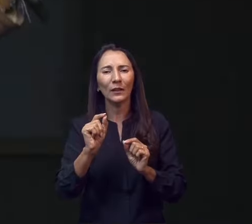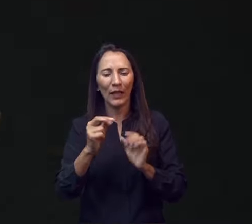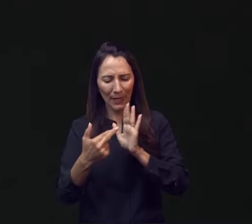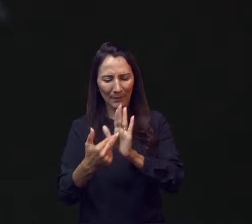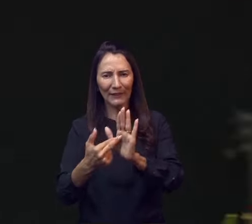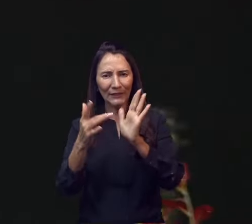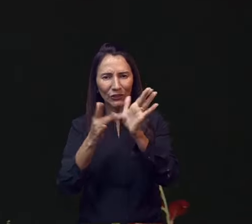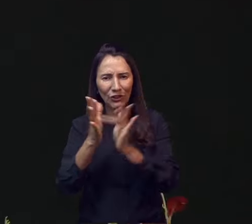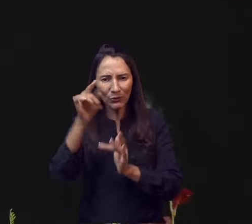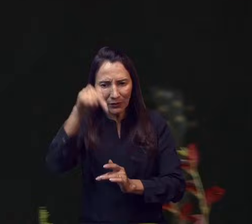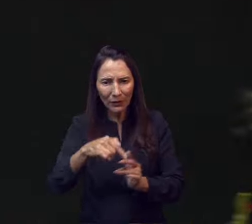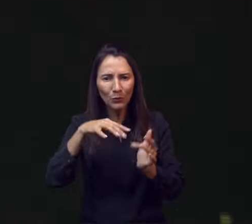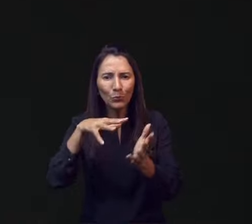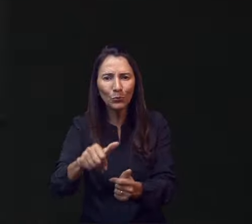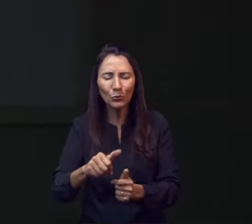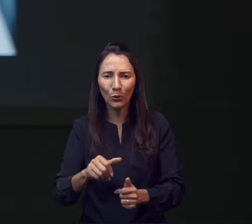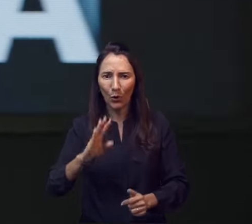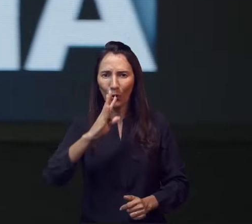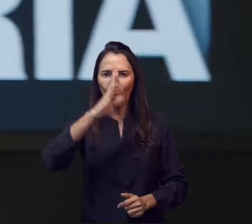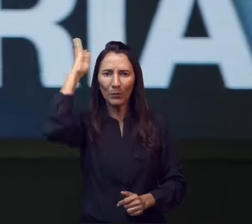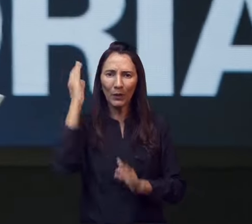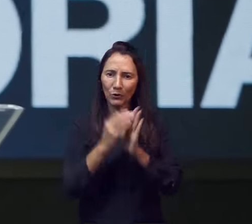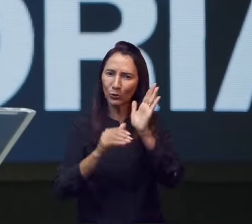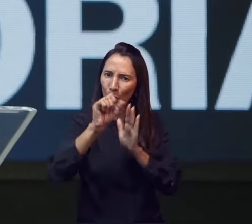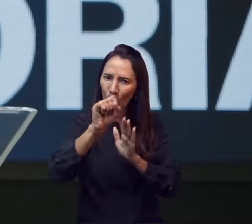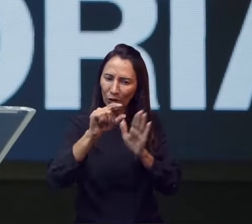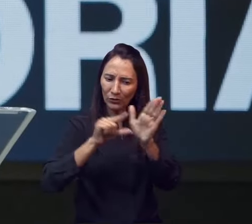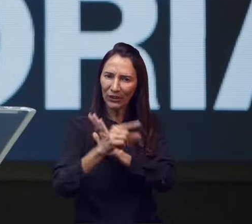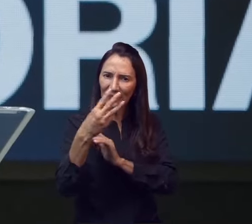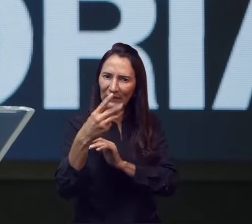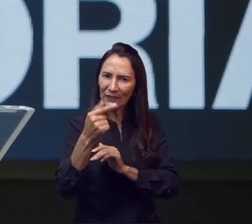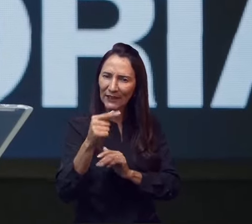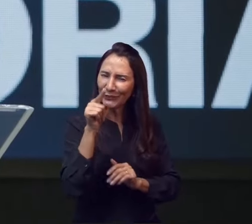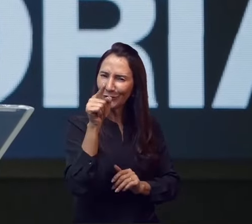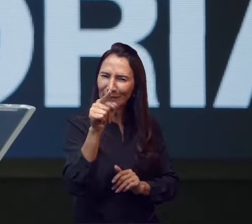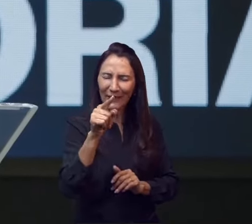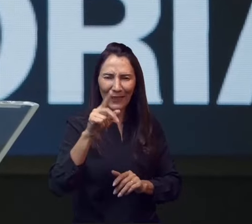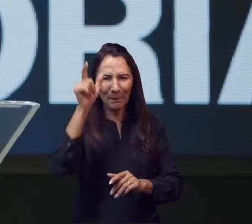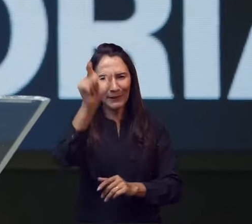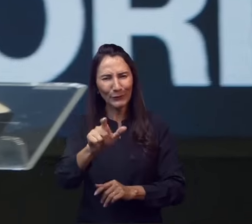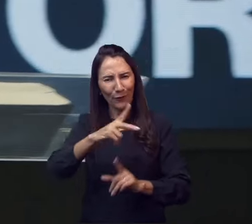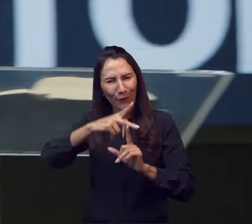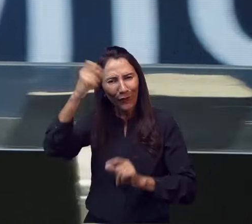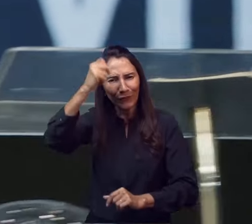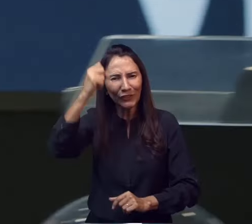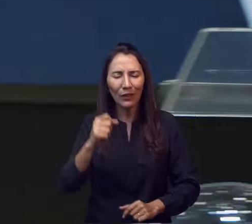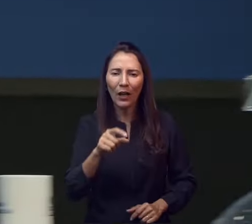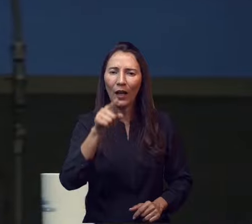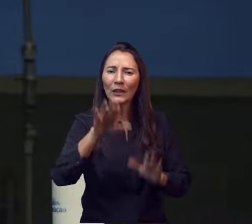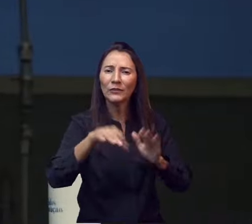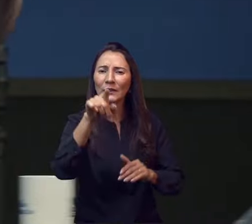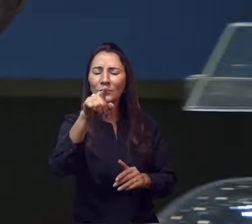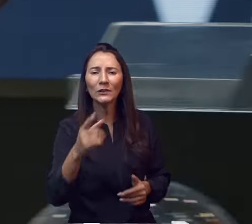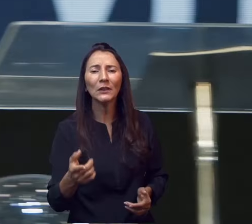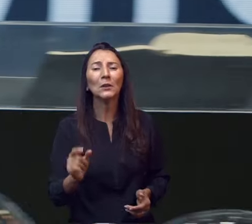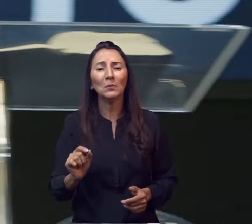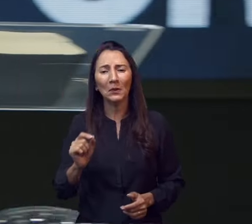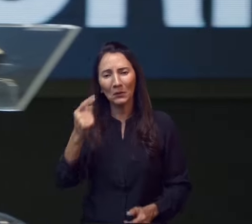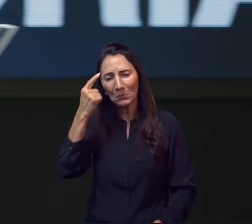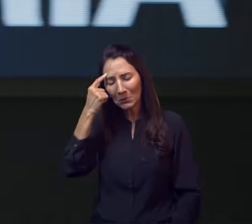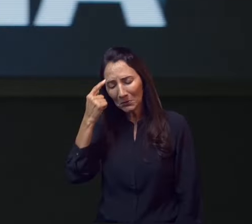você é Romanos 8:37 diz que você é mais do que vencedor e muitas vezes você tá se achando uma